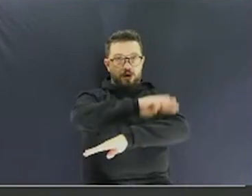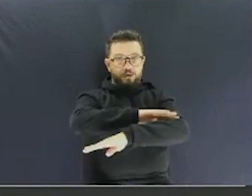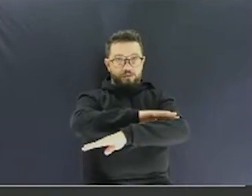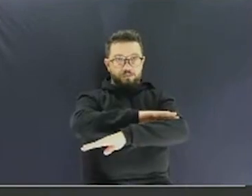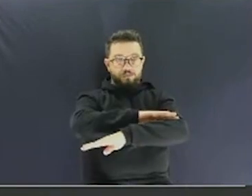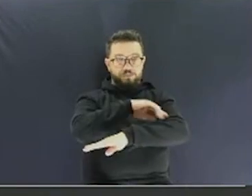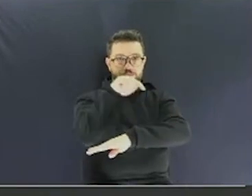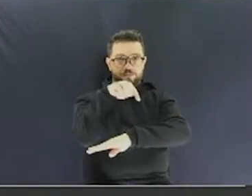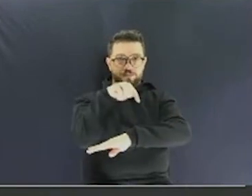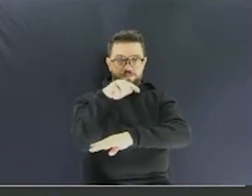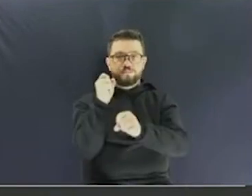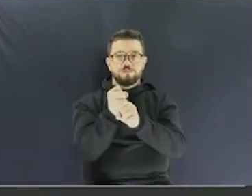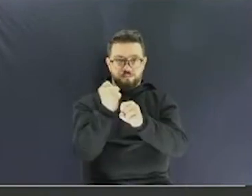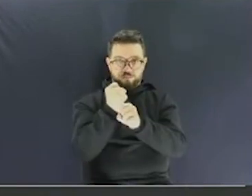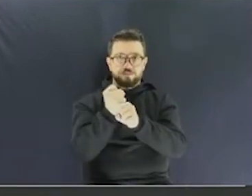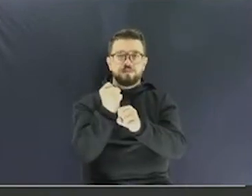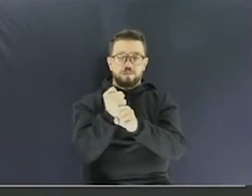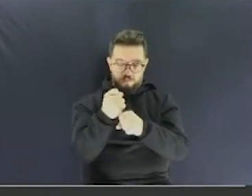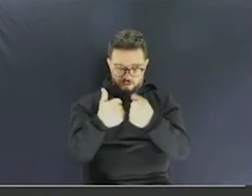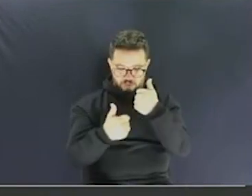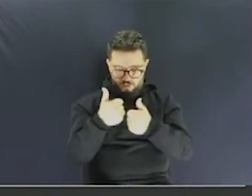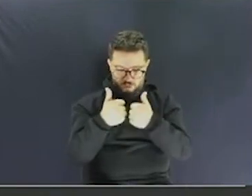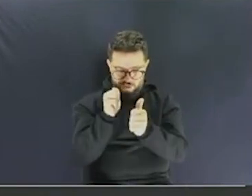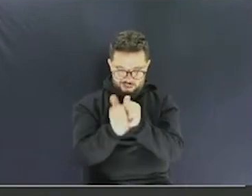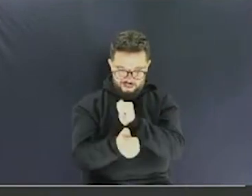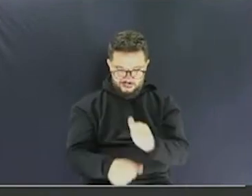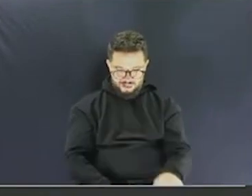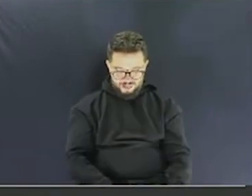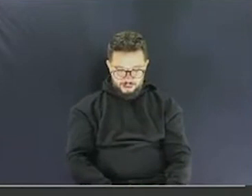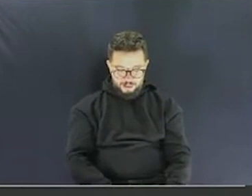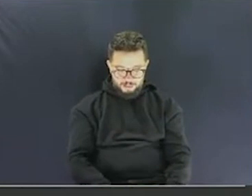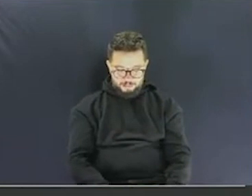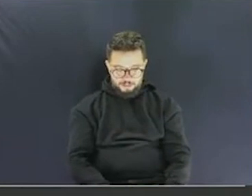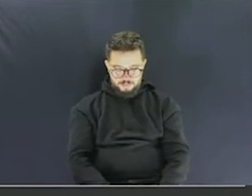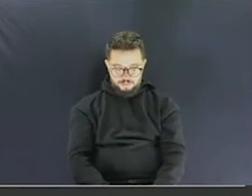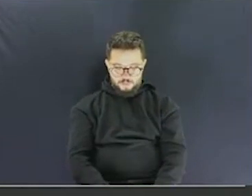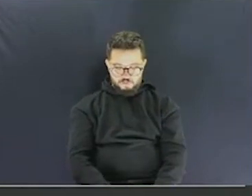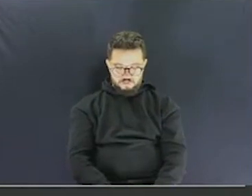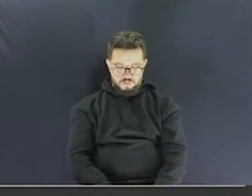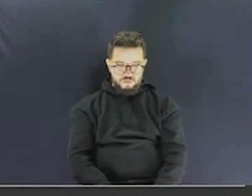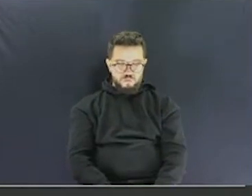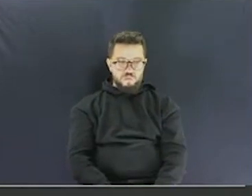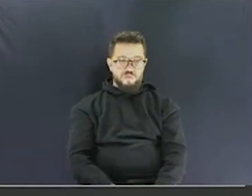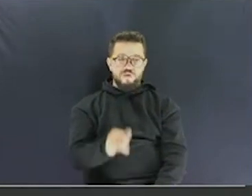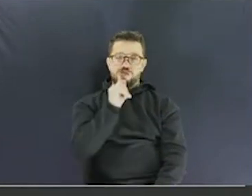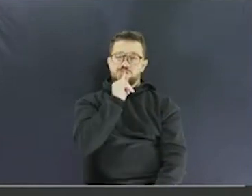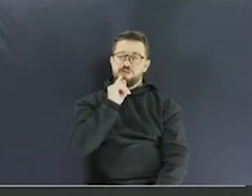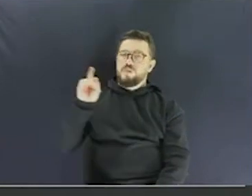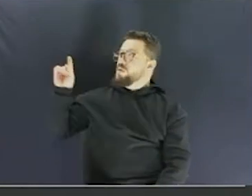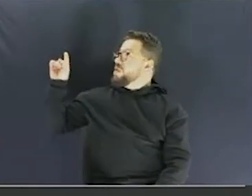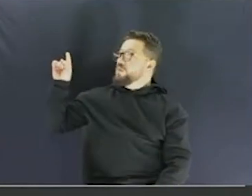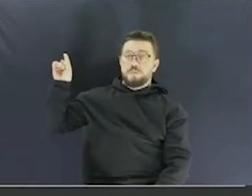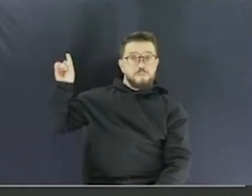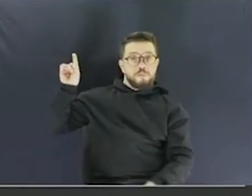muito bem aí nos últimos tempos. Aquela ali à esquerda é a Escola Municipal João Cruciani, que foi entregue em 2023,